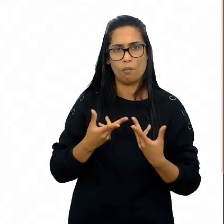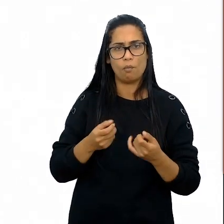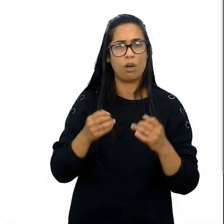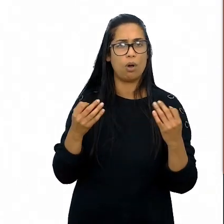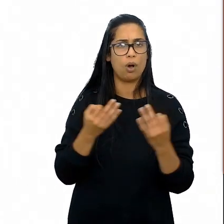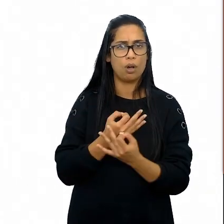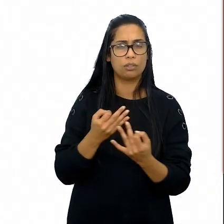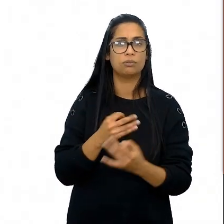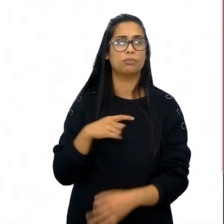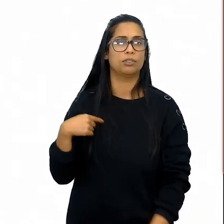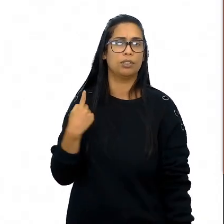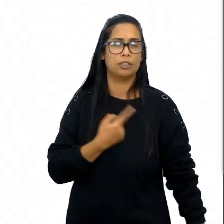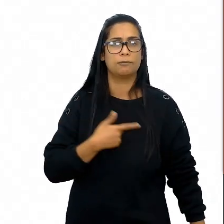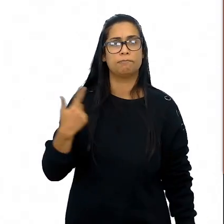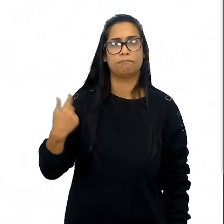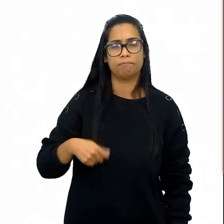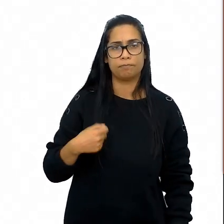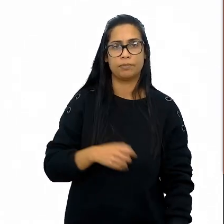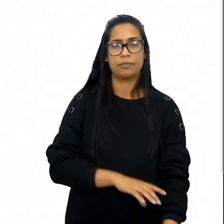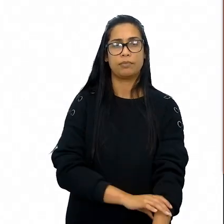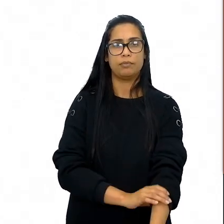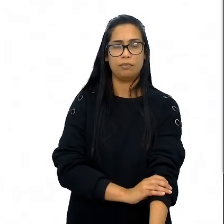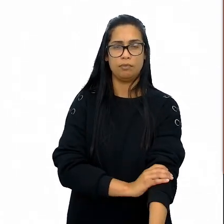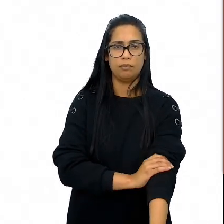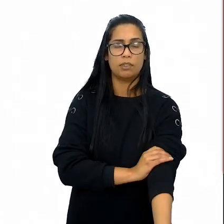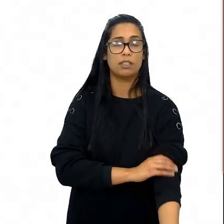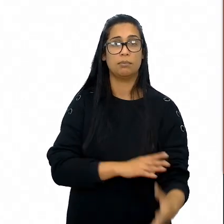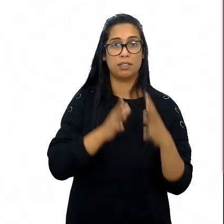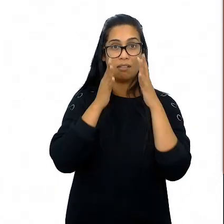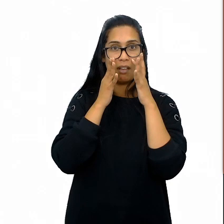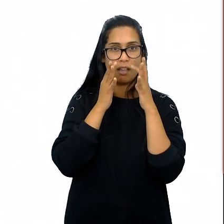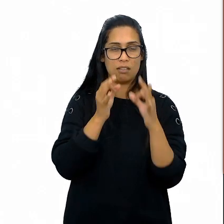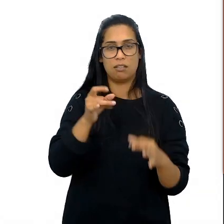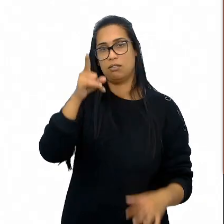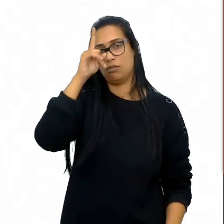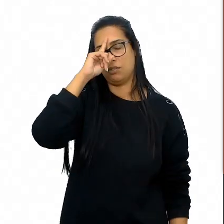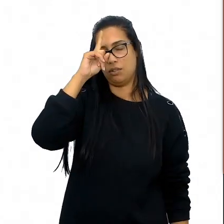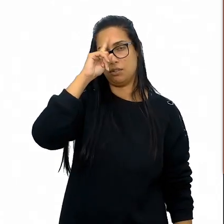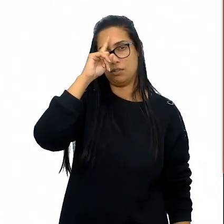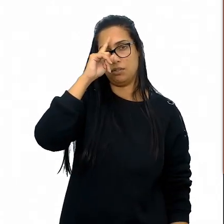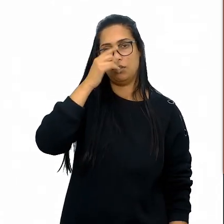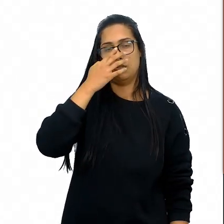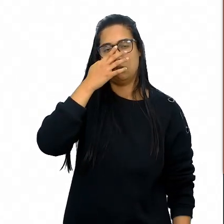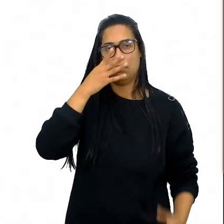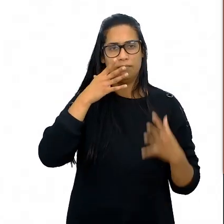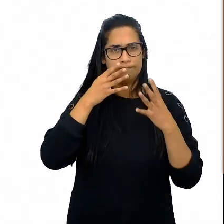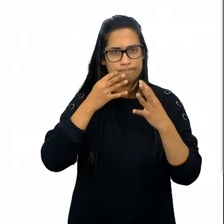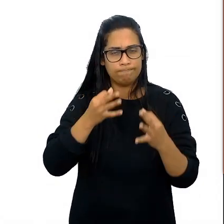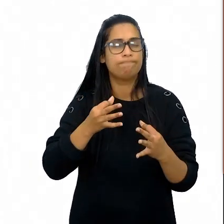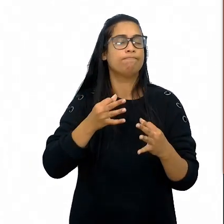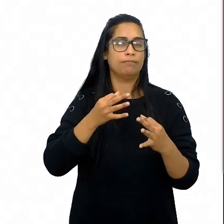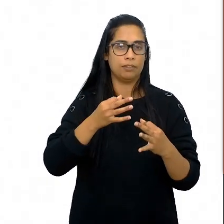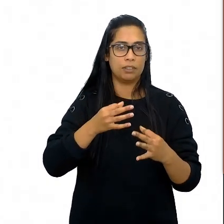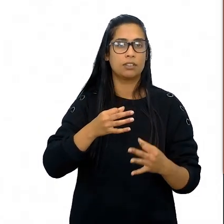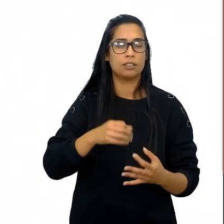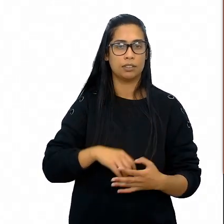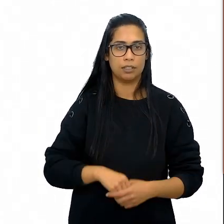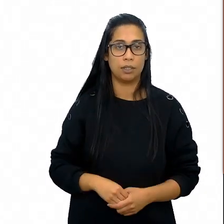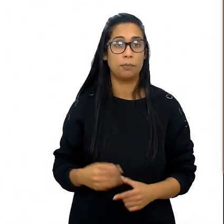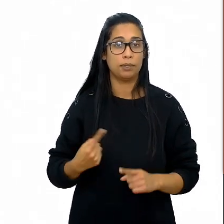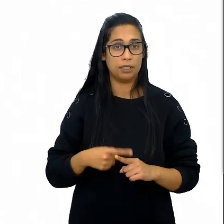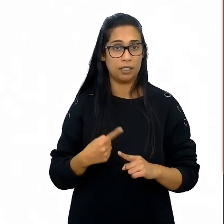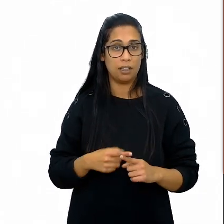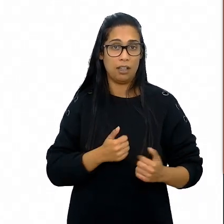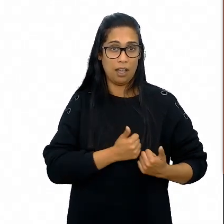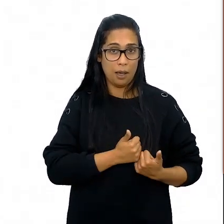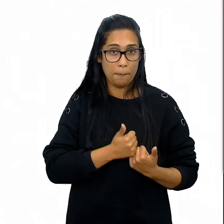realmente a gente precisa estar cada dia mais atento a isso porque isso vai subsidiar demais